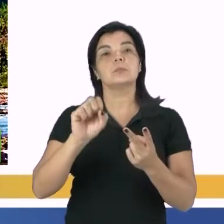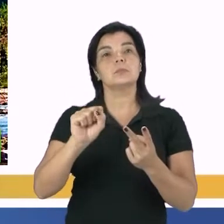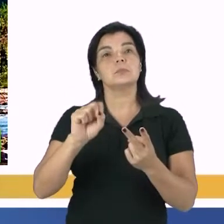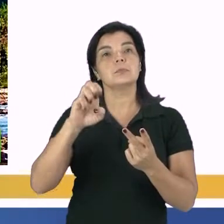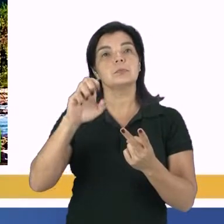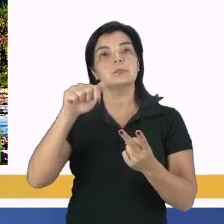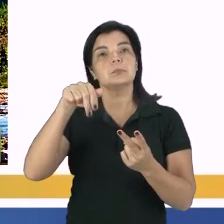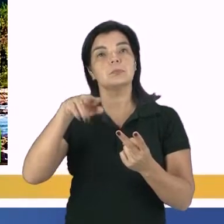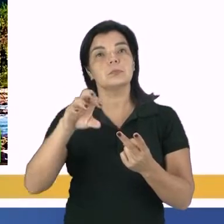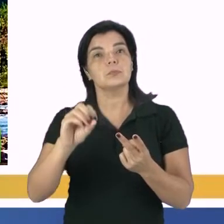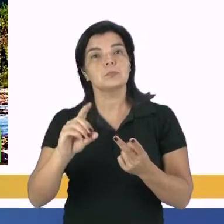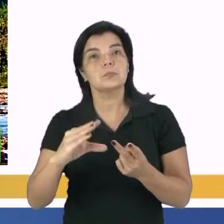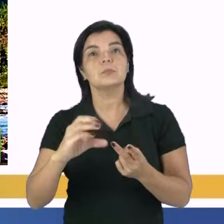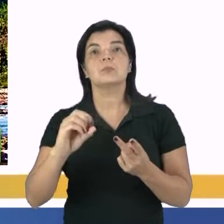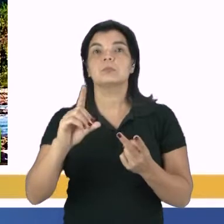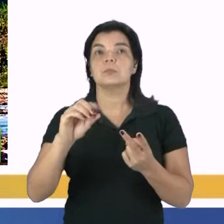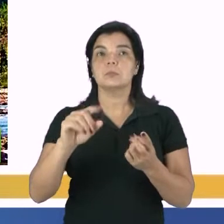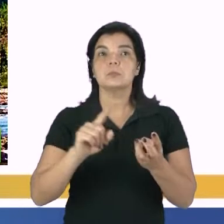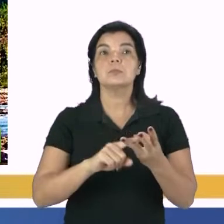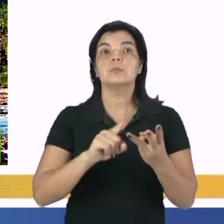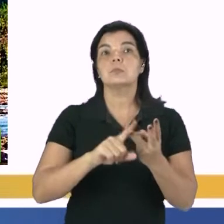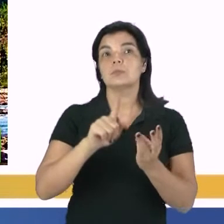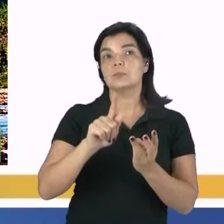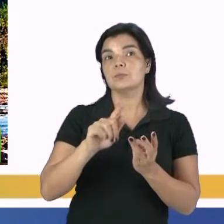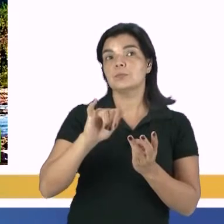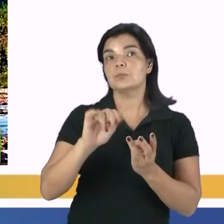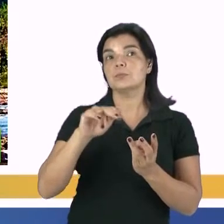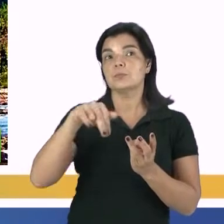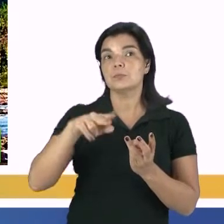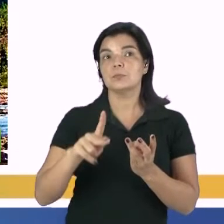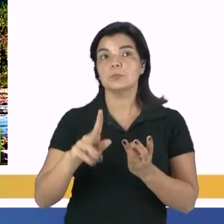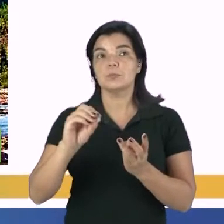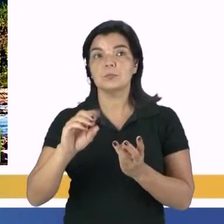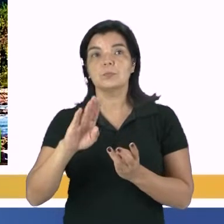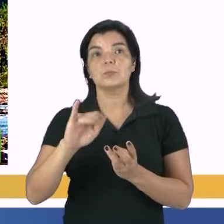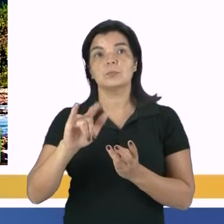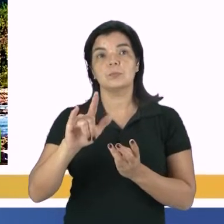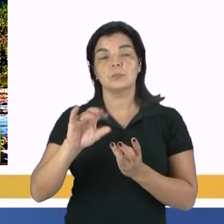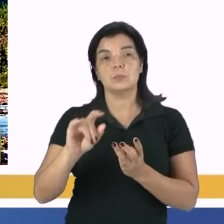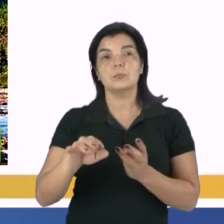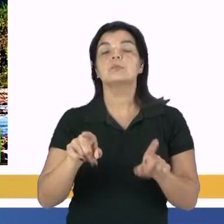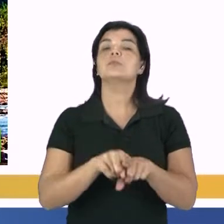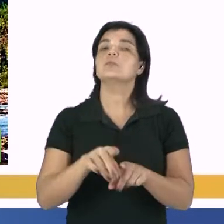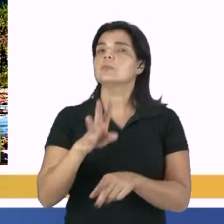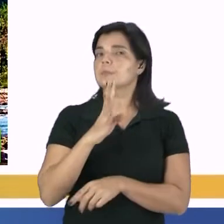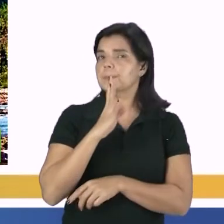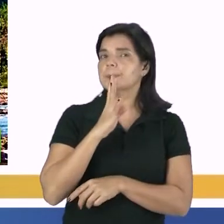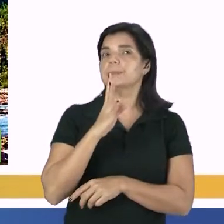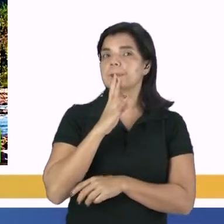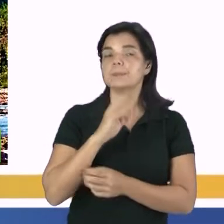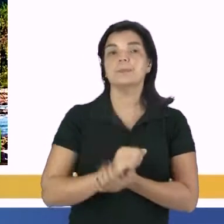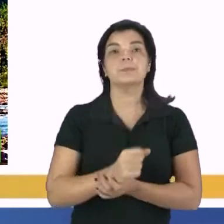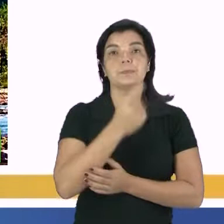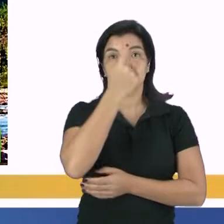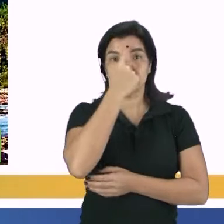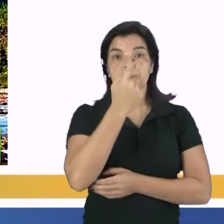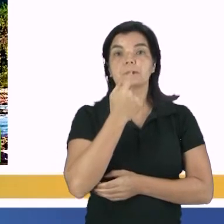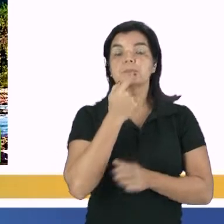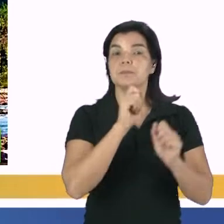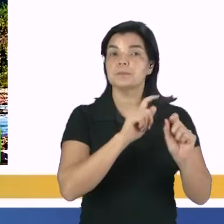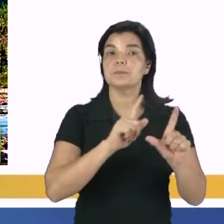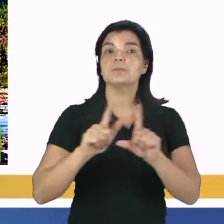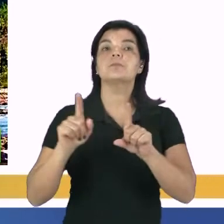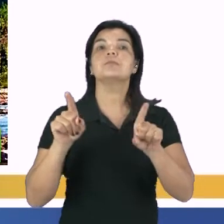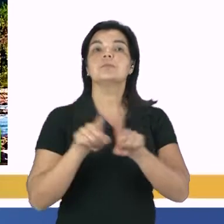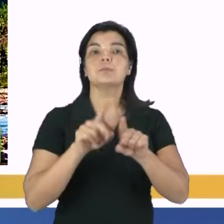cedro, ginkgo biloba e também as cicadáceas, que são bem comuns. Aí na imagem vocês podem ver também